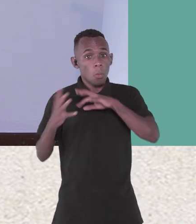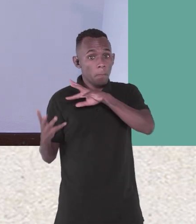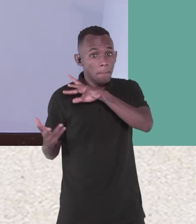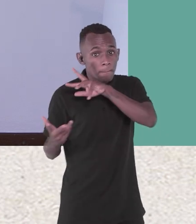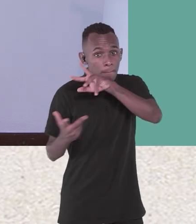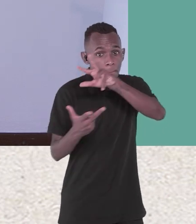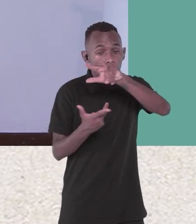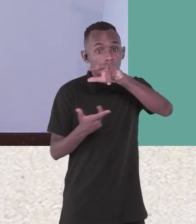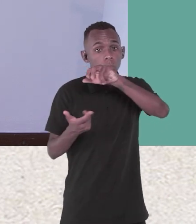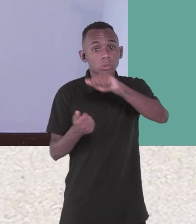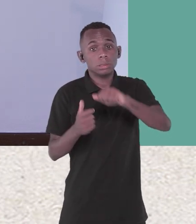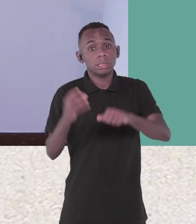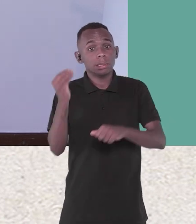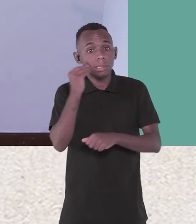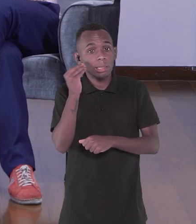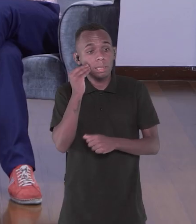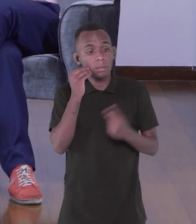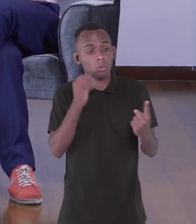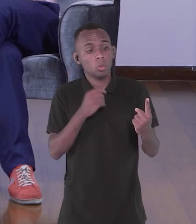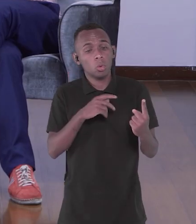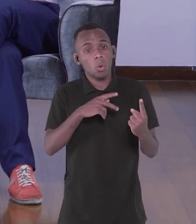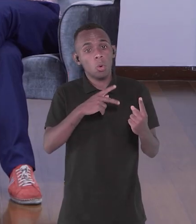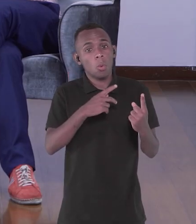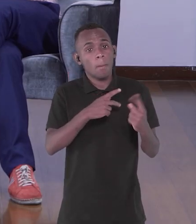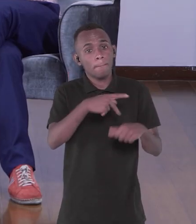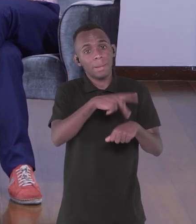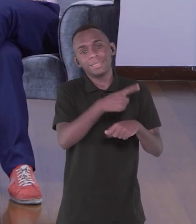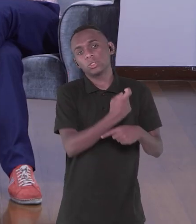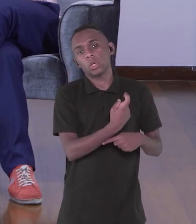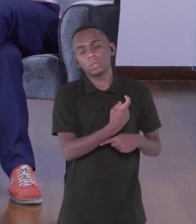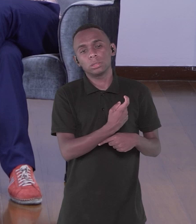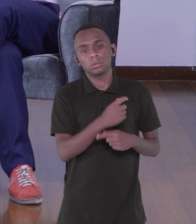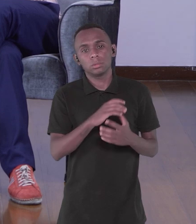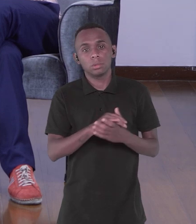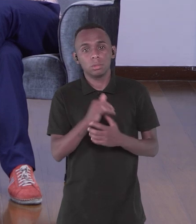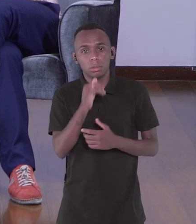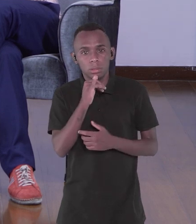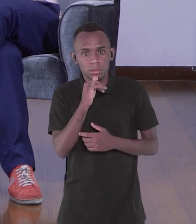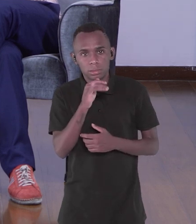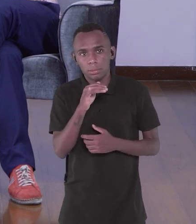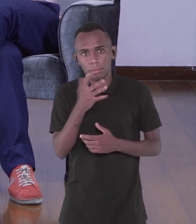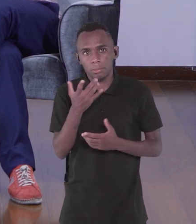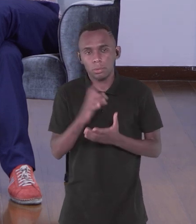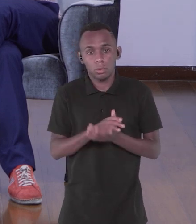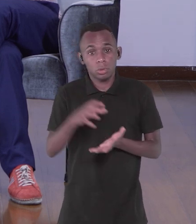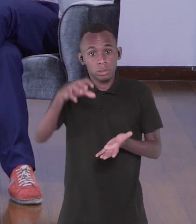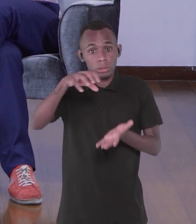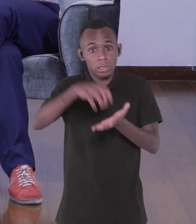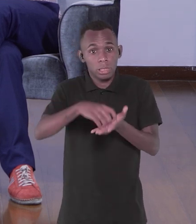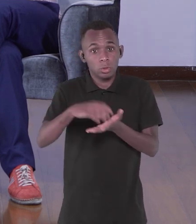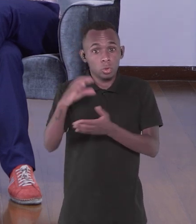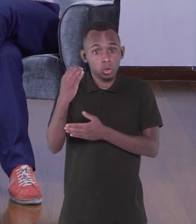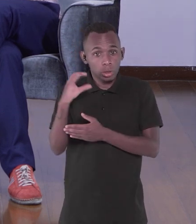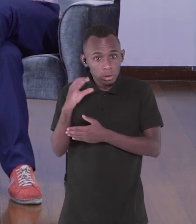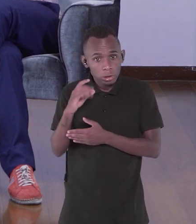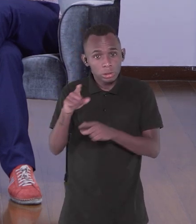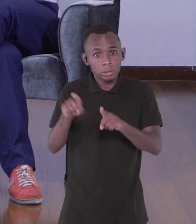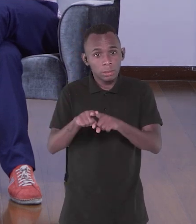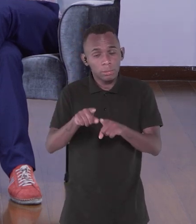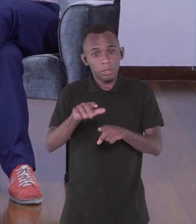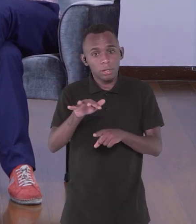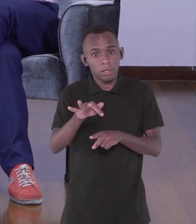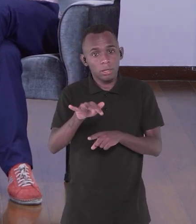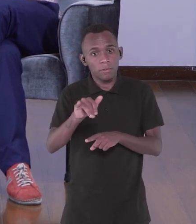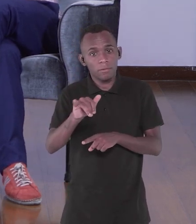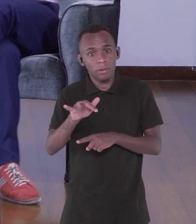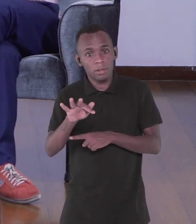para tentar isolar a Rússia. Então, você tem hoje, desde centros científicos, ao COI, a FIFA, falando